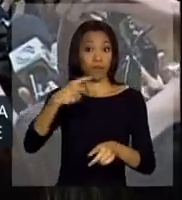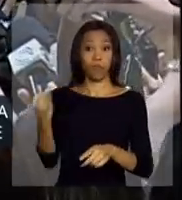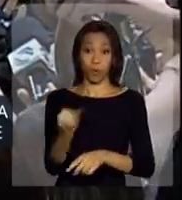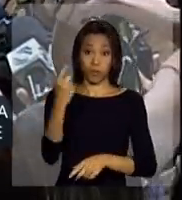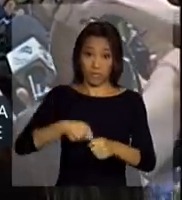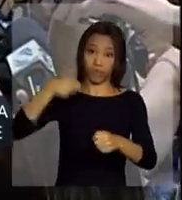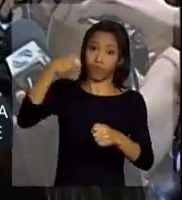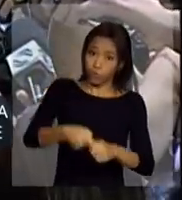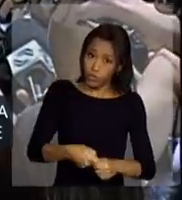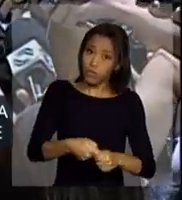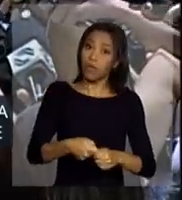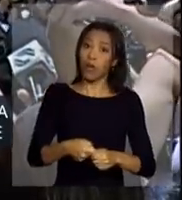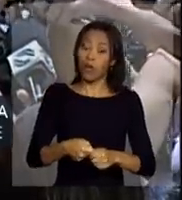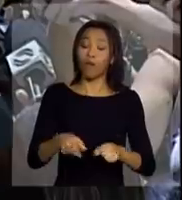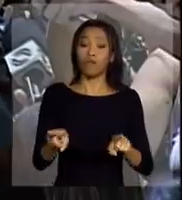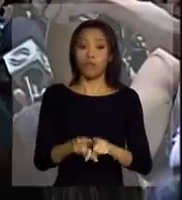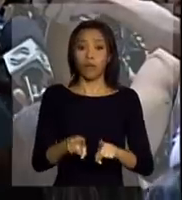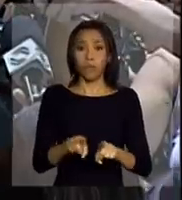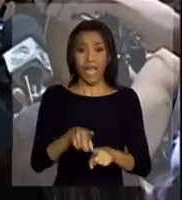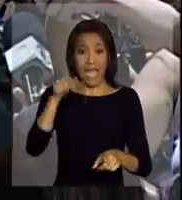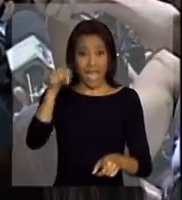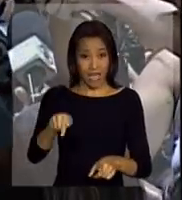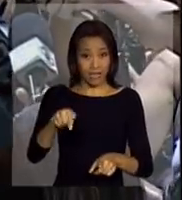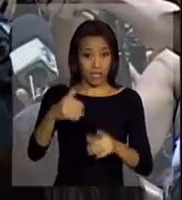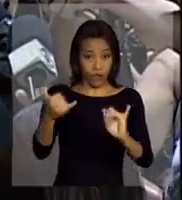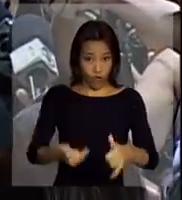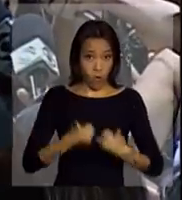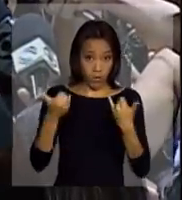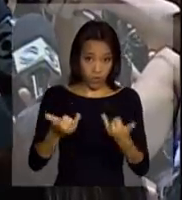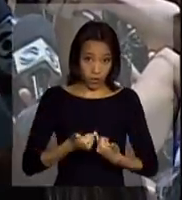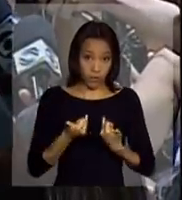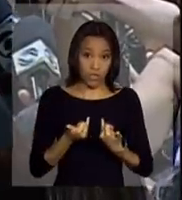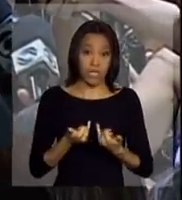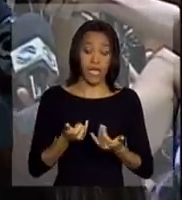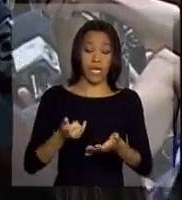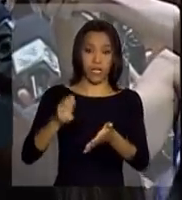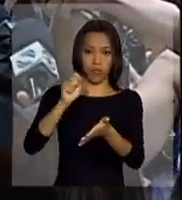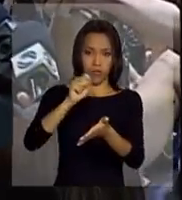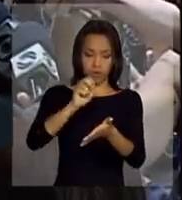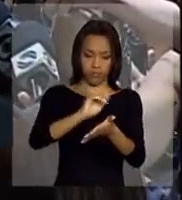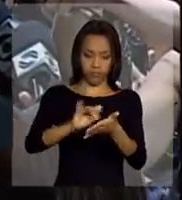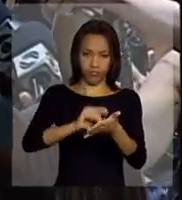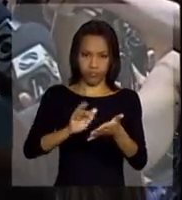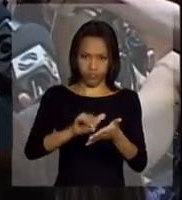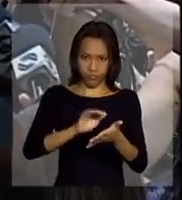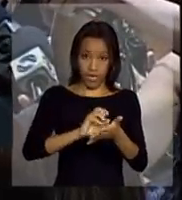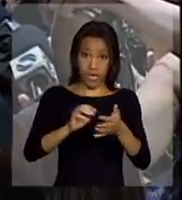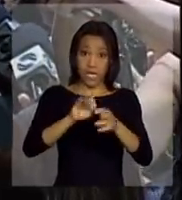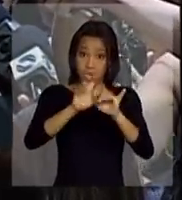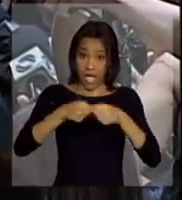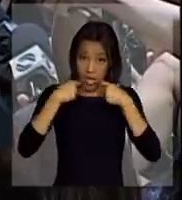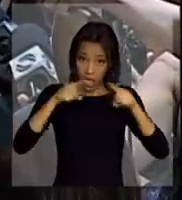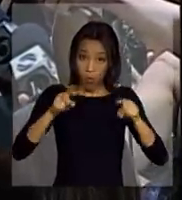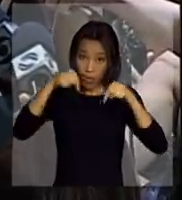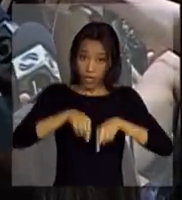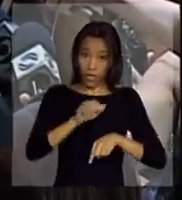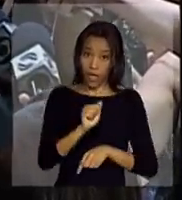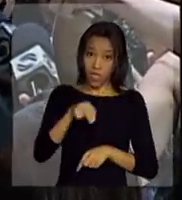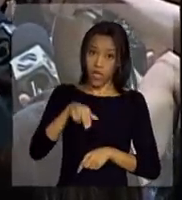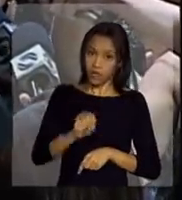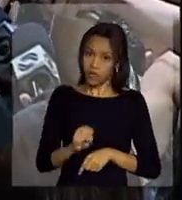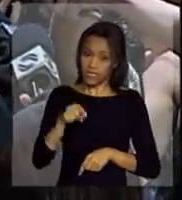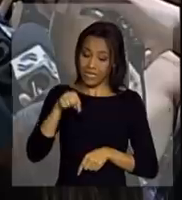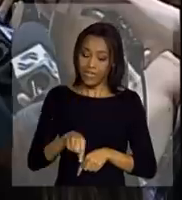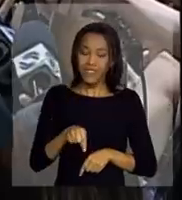é porque esse dado que é feito pelo usuário, quando o usuário registra na ANS, esse dado, isso conta